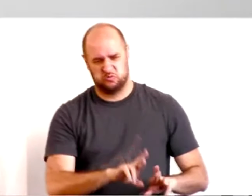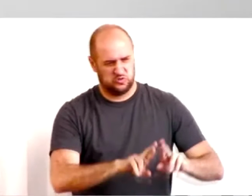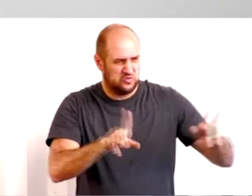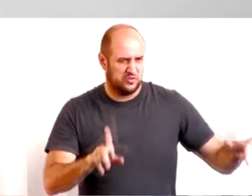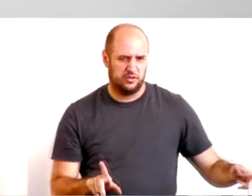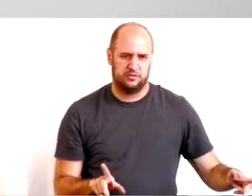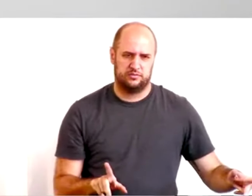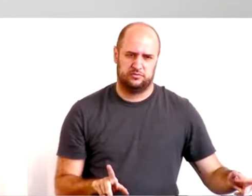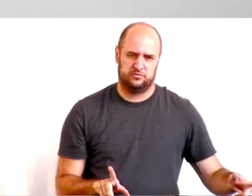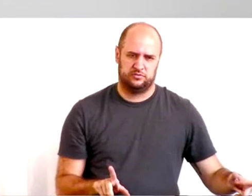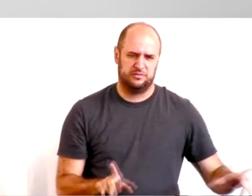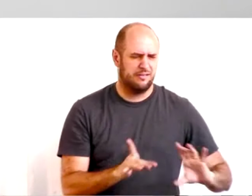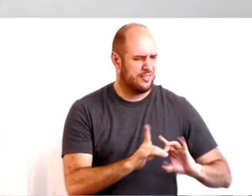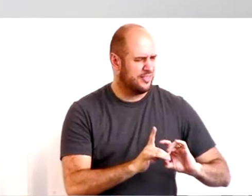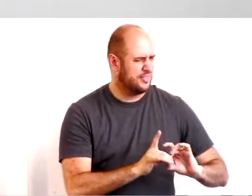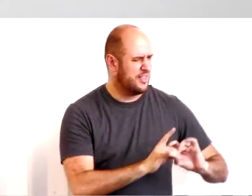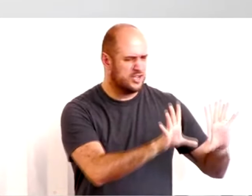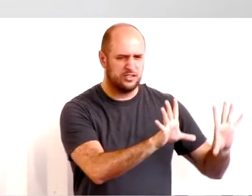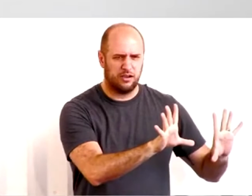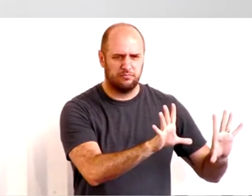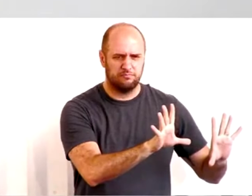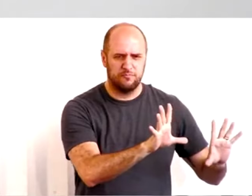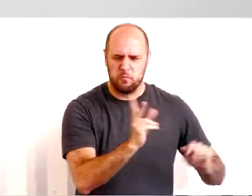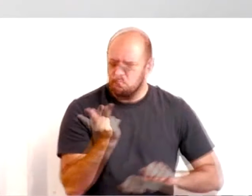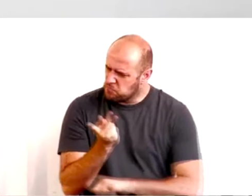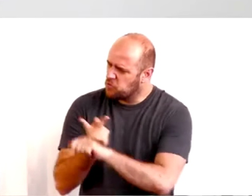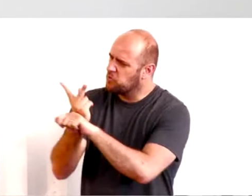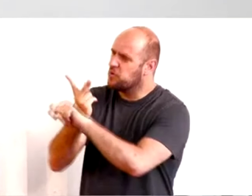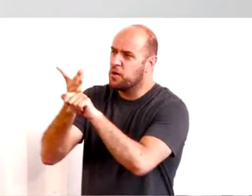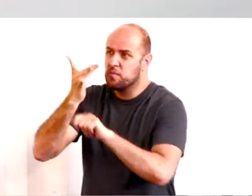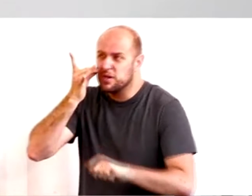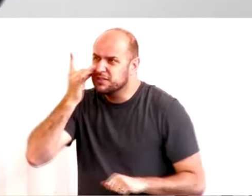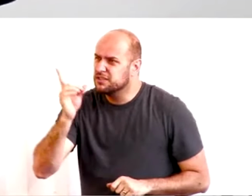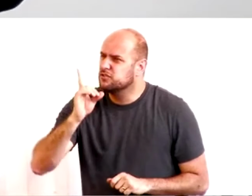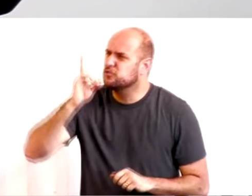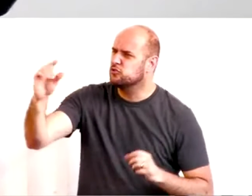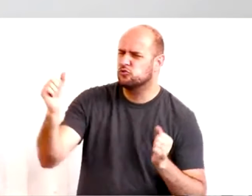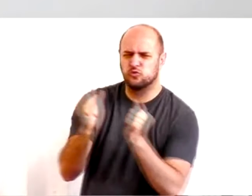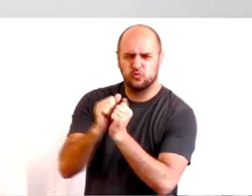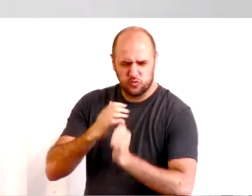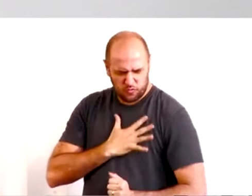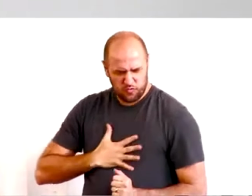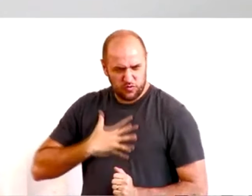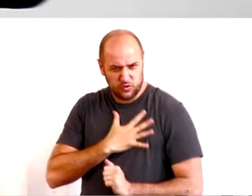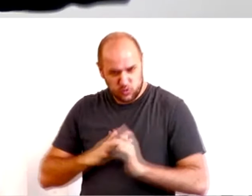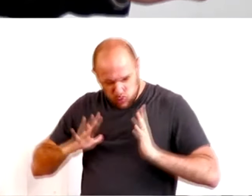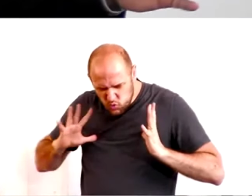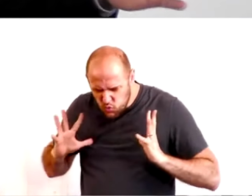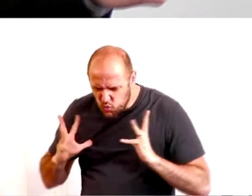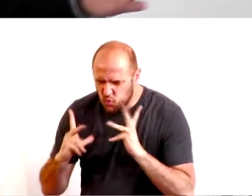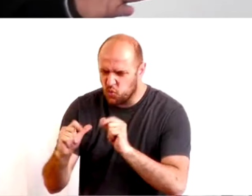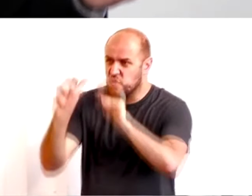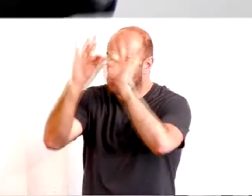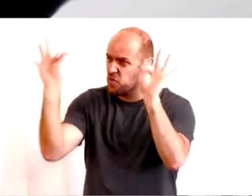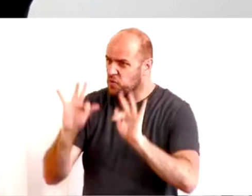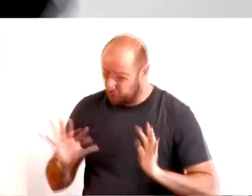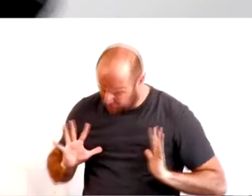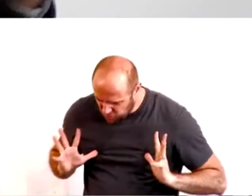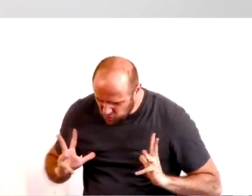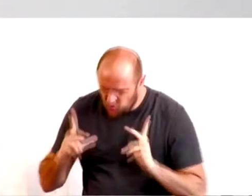para assim viver na presença dEle eternamente, com todos os prazeres, com todas as alegrias